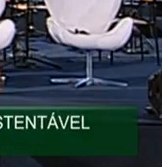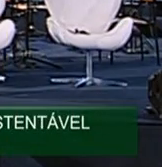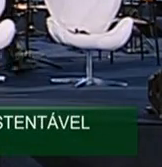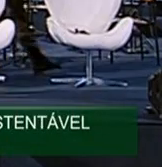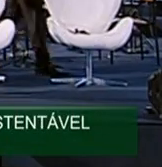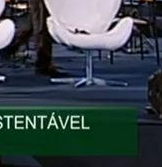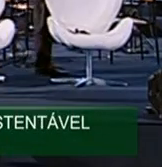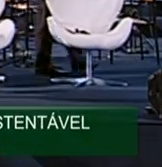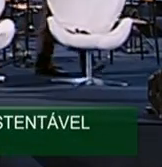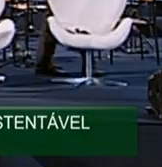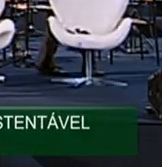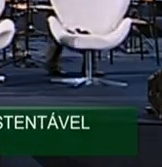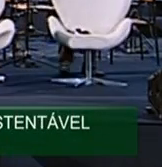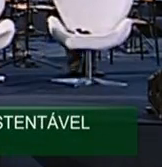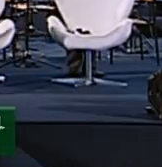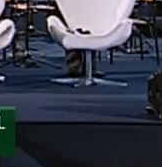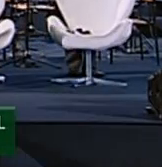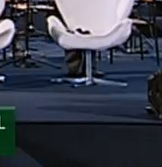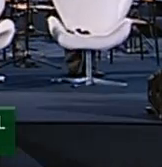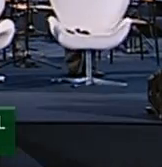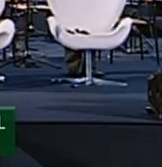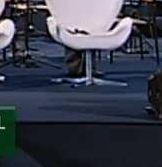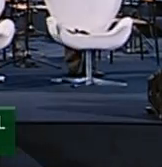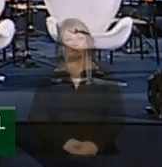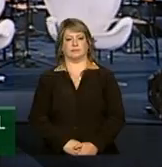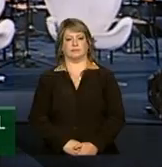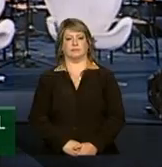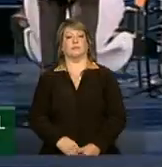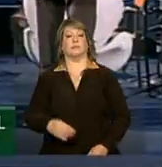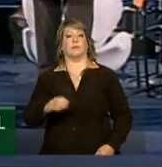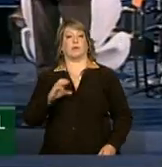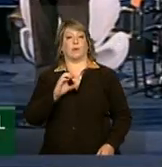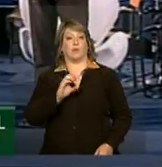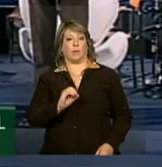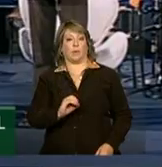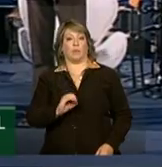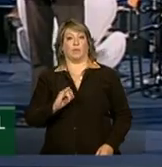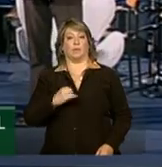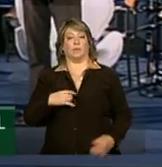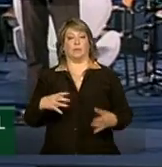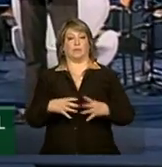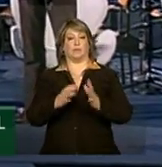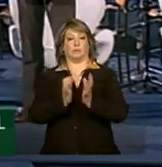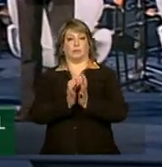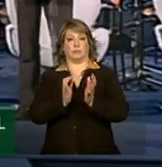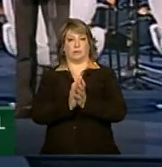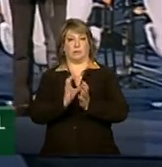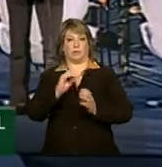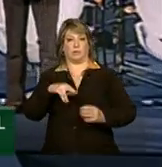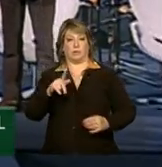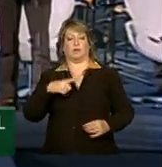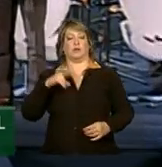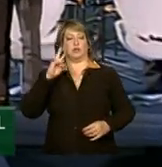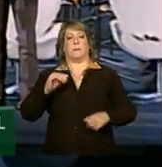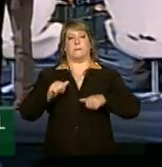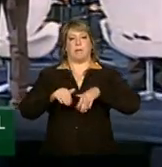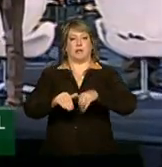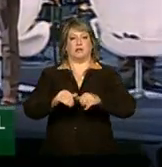O senhor Kailash Satyajit, da organização não governamental Marcha Global contra o Trabalho Infantil.